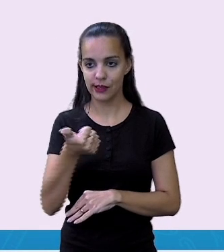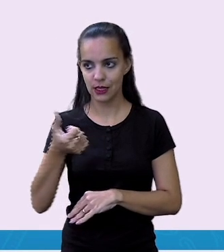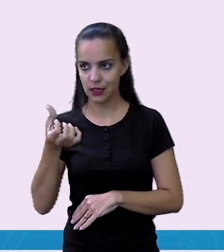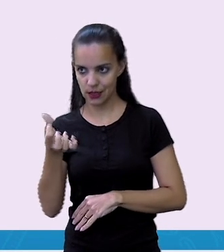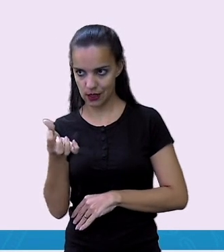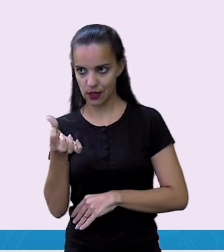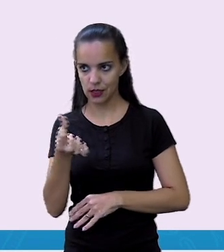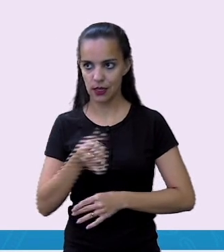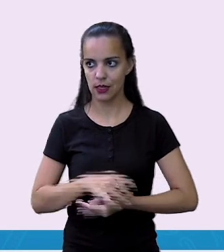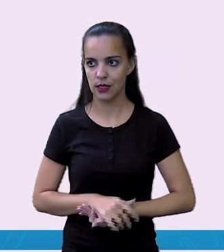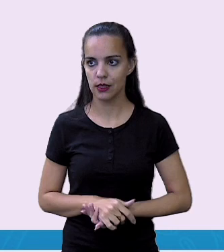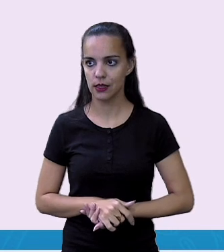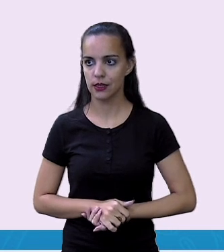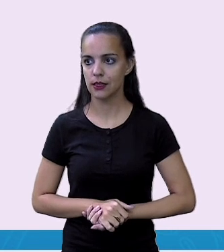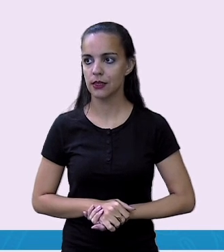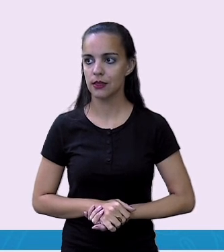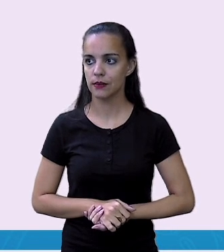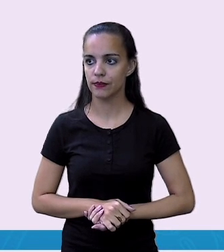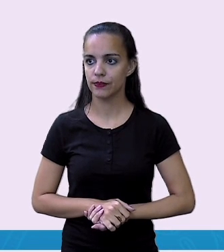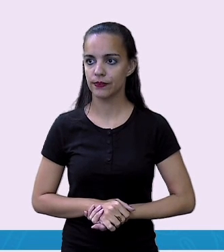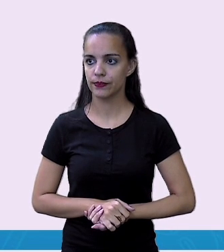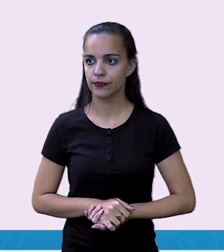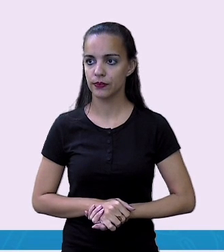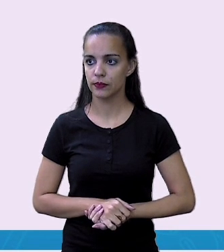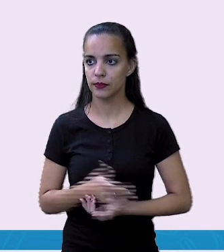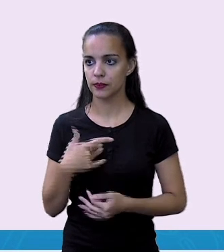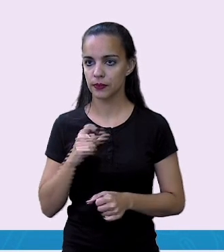Deixa eu puxar um pouquinho para cá.